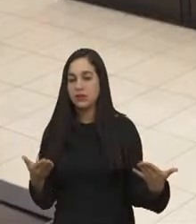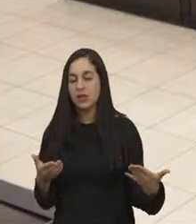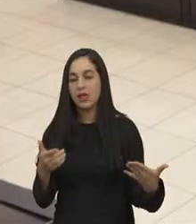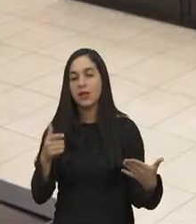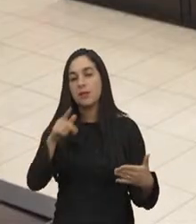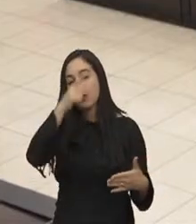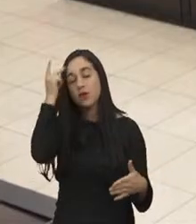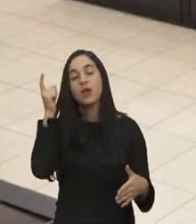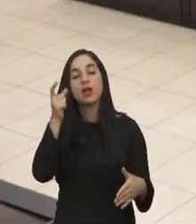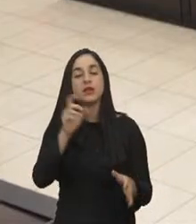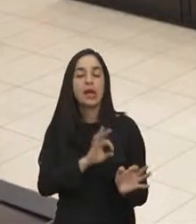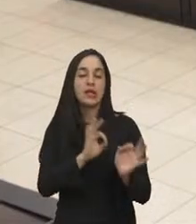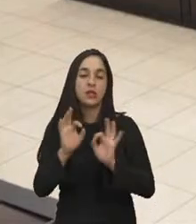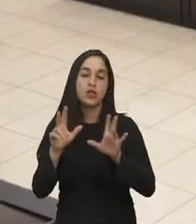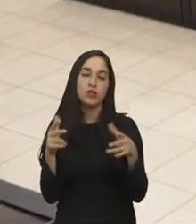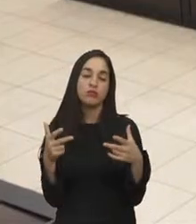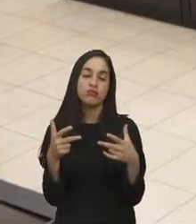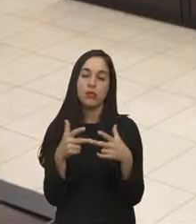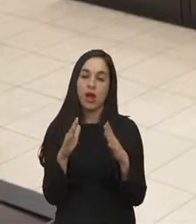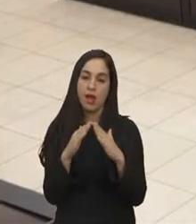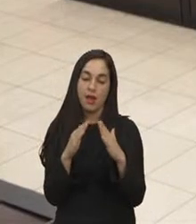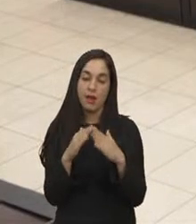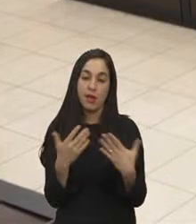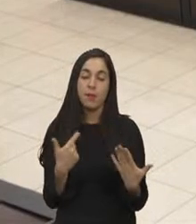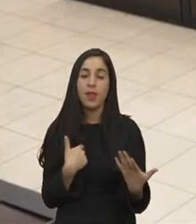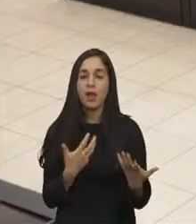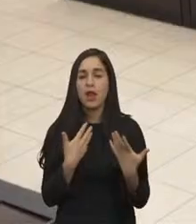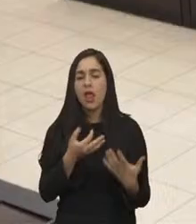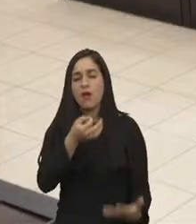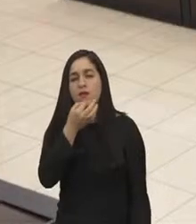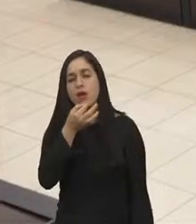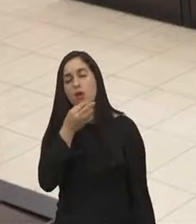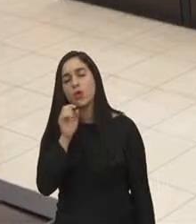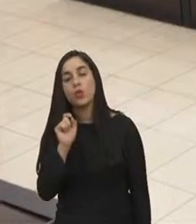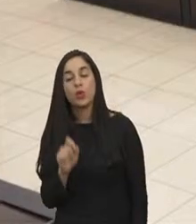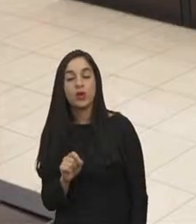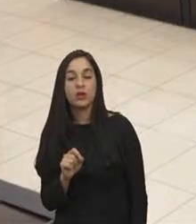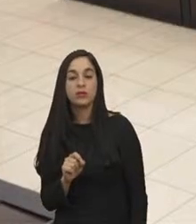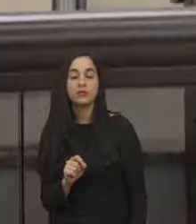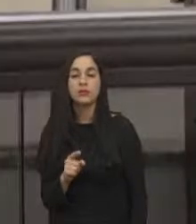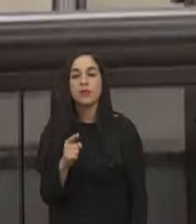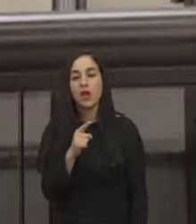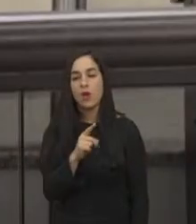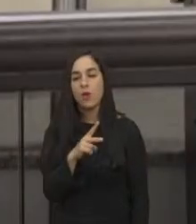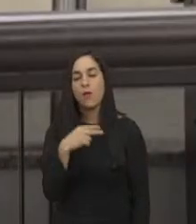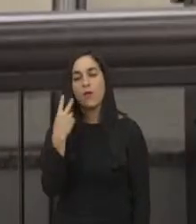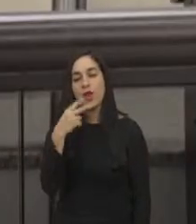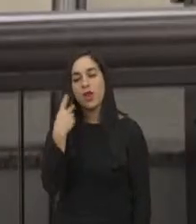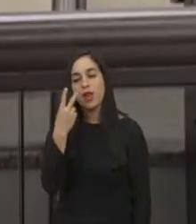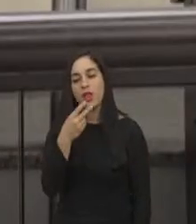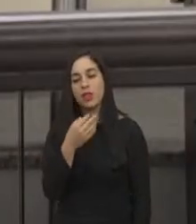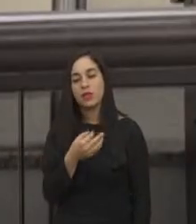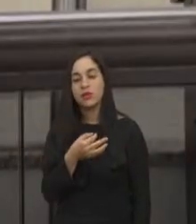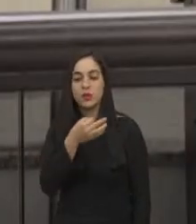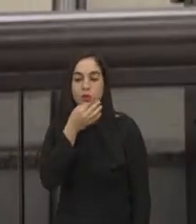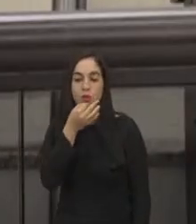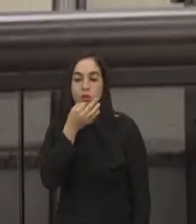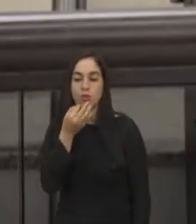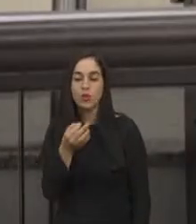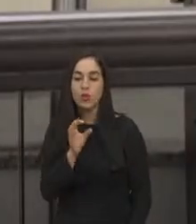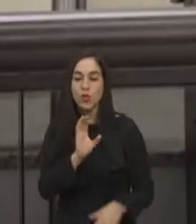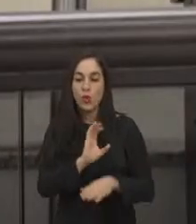de casa. Bom, eu gostaria de comentar sobre a sugestão do vereador sobre um curso de